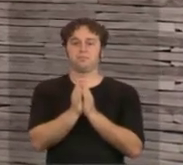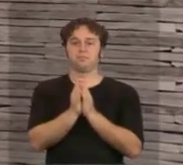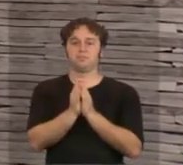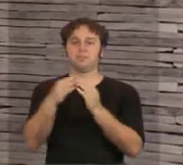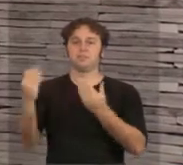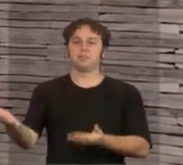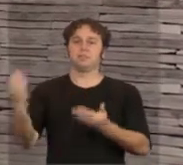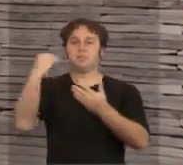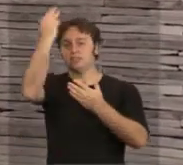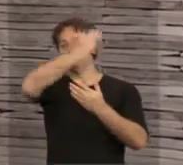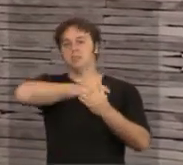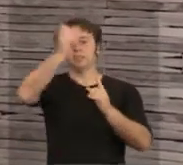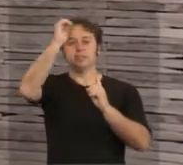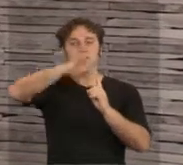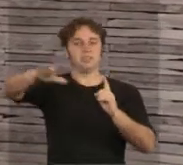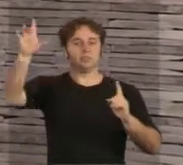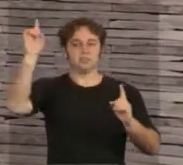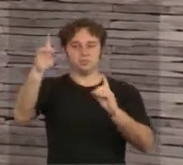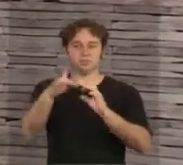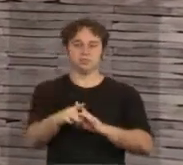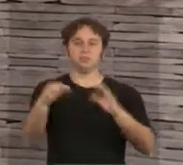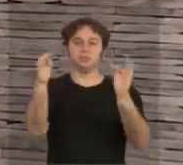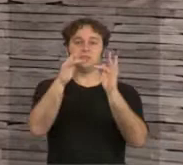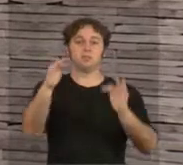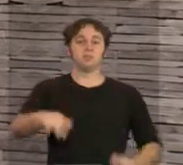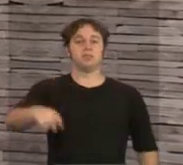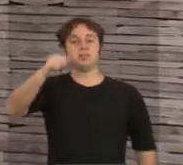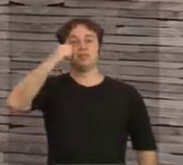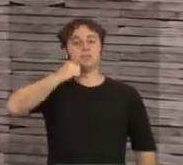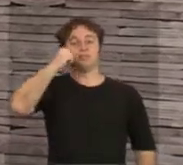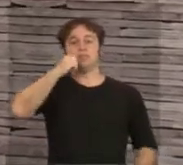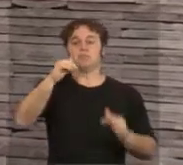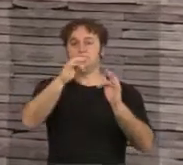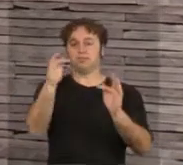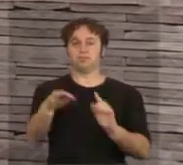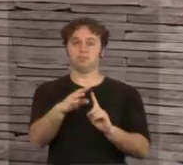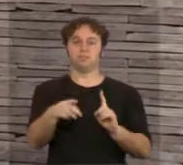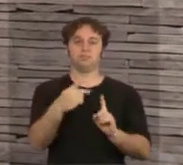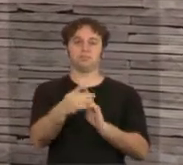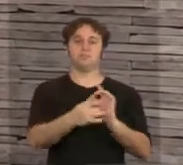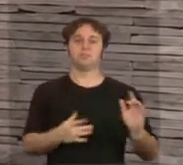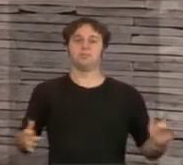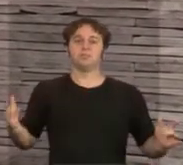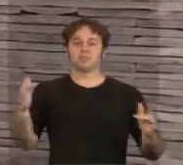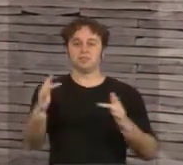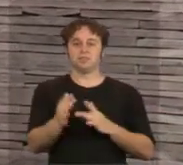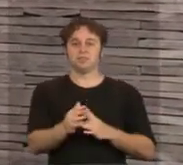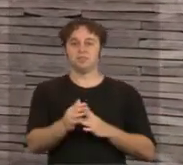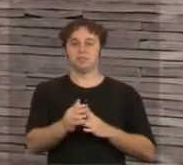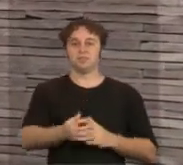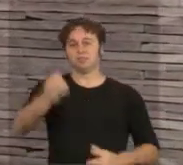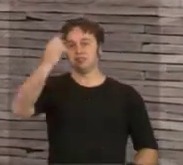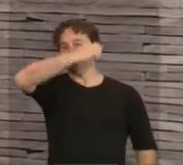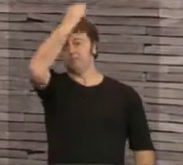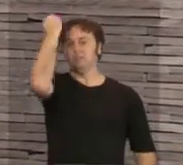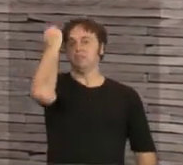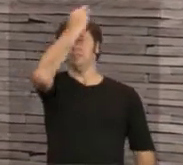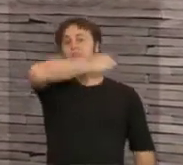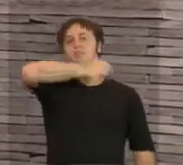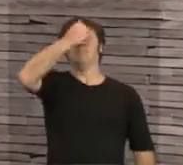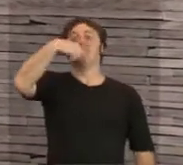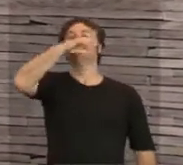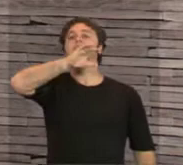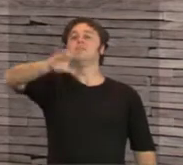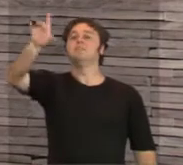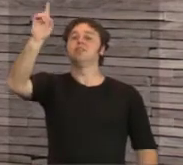Amém. Ave Maria, cheia de graça, o Senhor é convosco. Bendita sois vós entre as mulheres, e bendito é o fruto do vosso ventre,